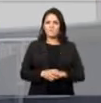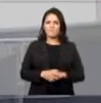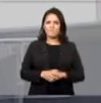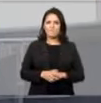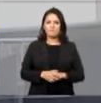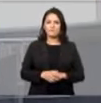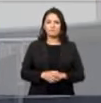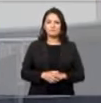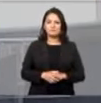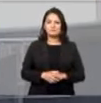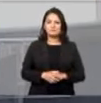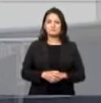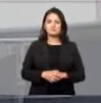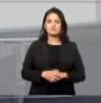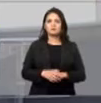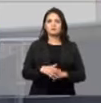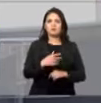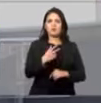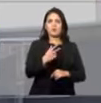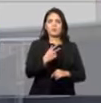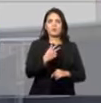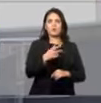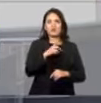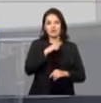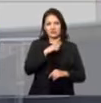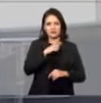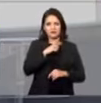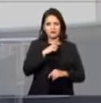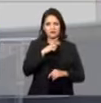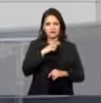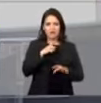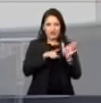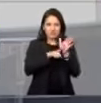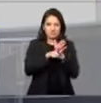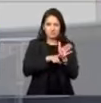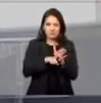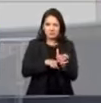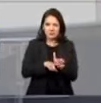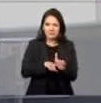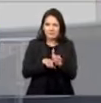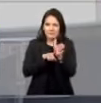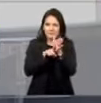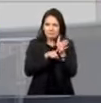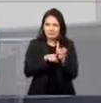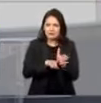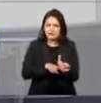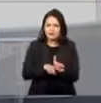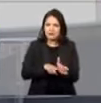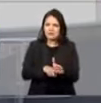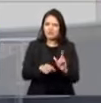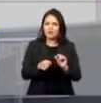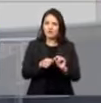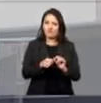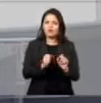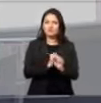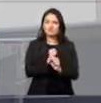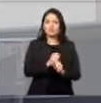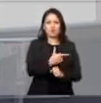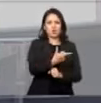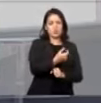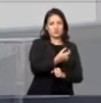da Price Waterhouse, numa pesquisa feita de 2001